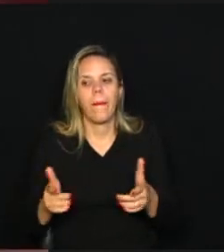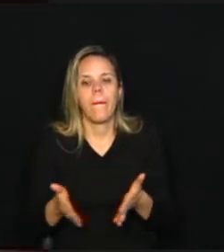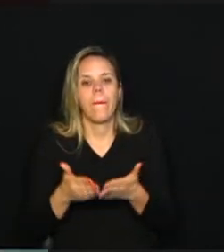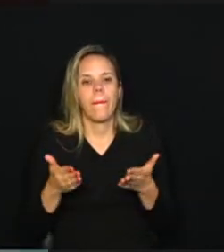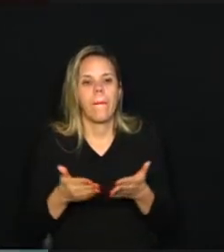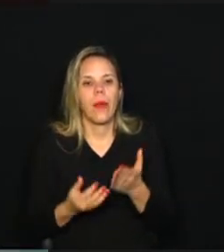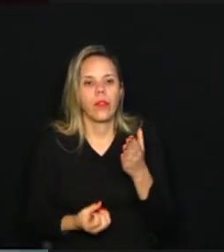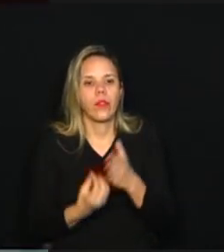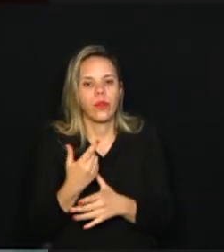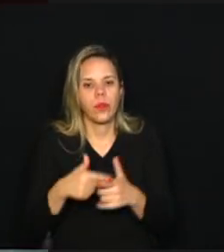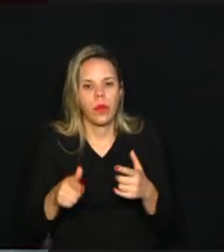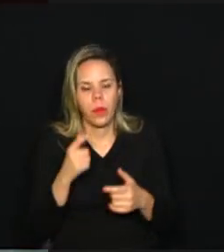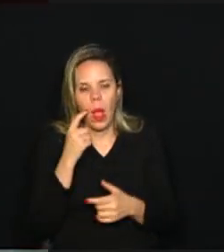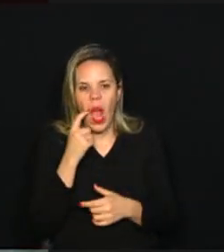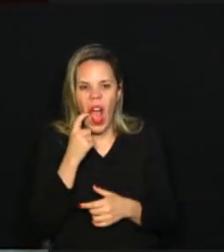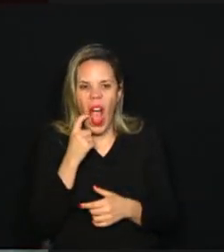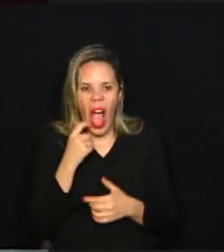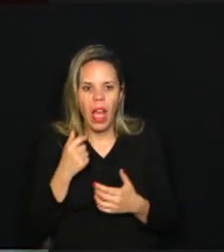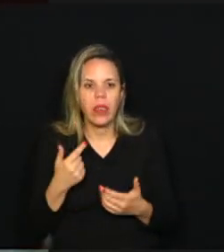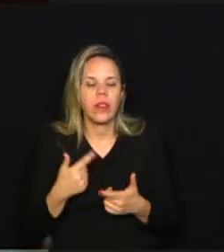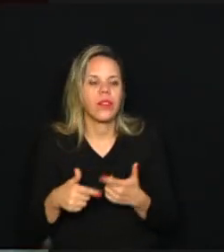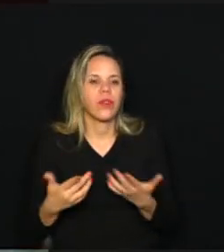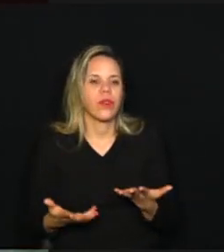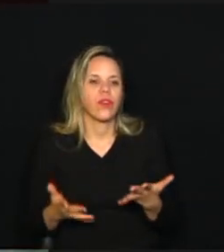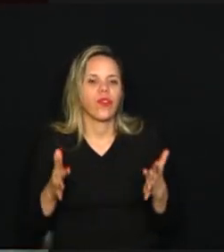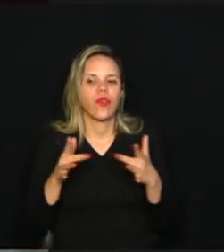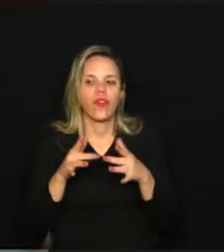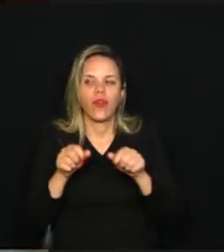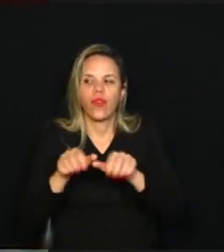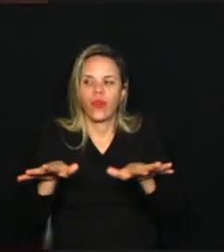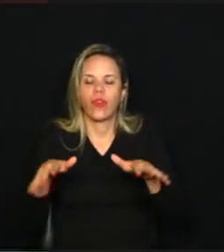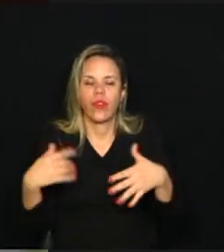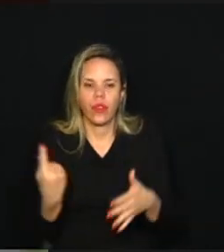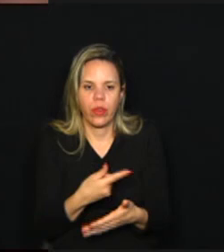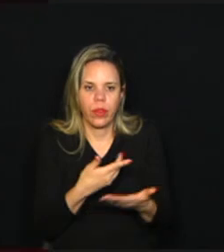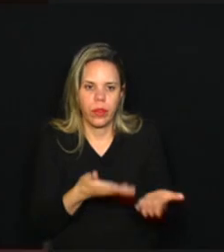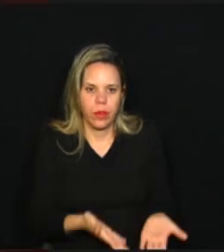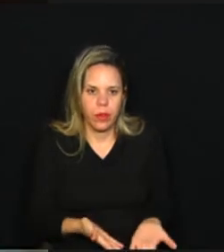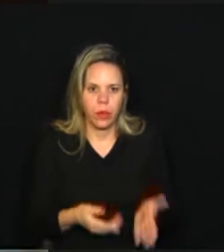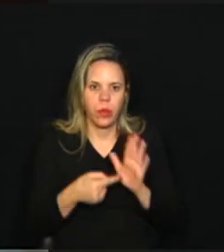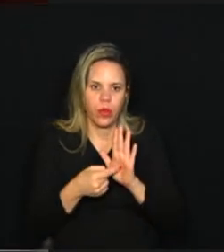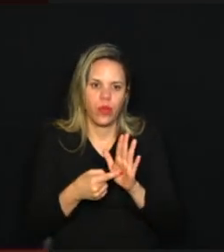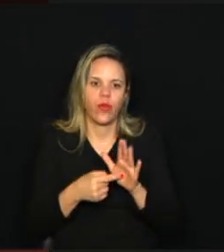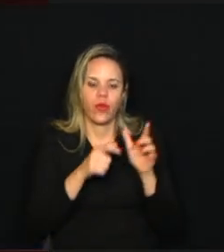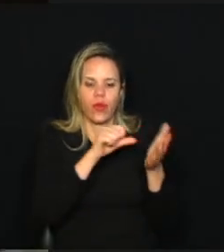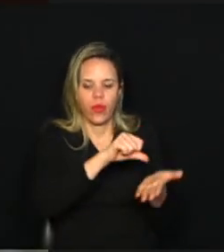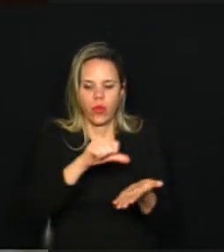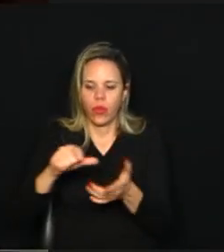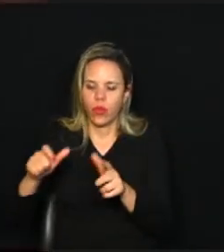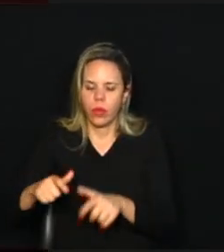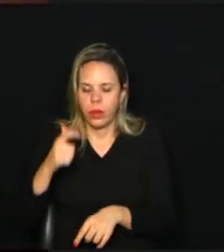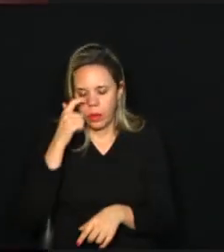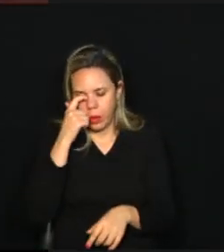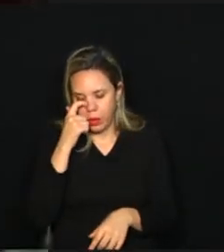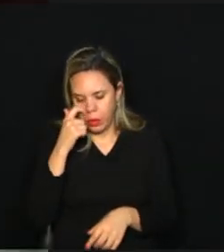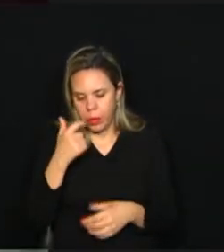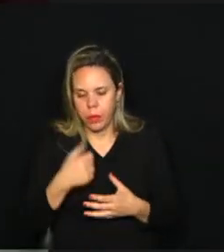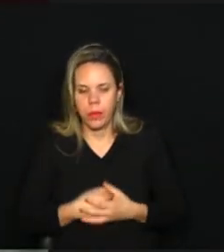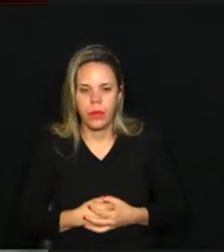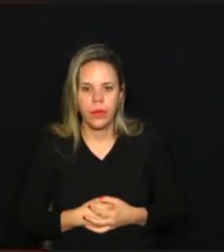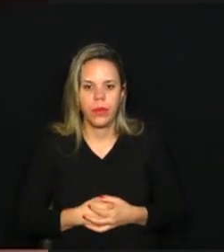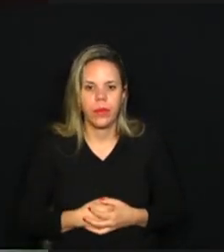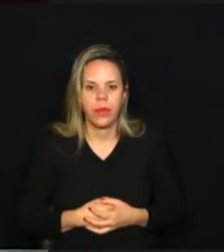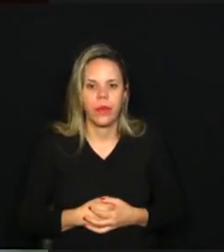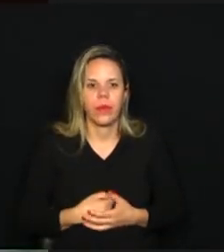acontecendo mais a situação de contágio. E nós pontuamos alguns locais, algumas regiões, e a